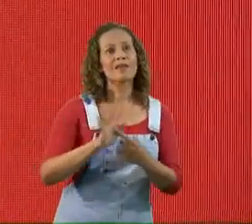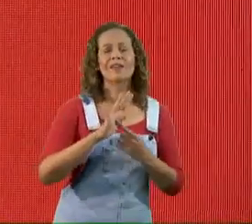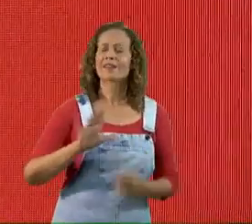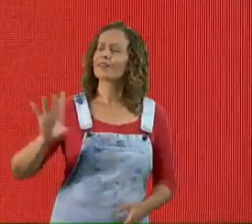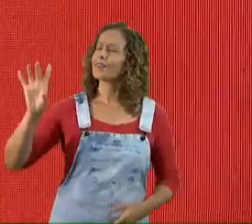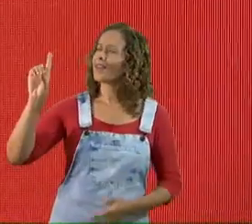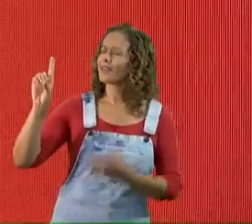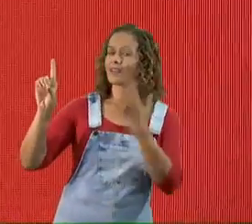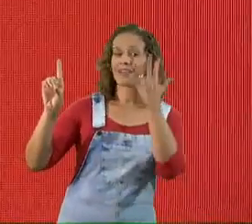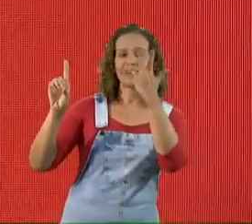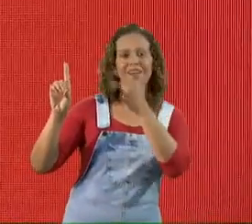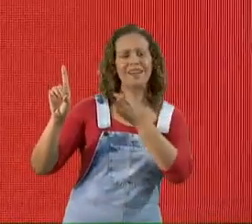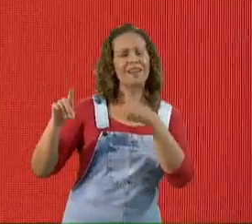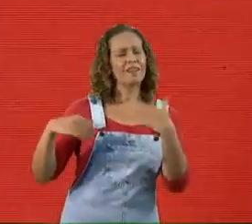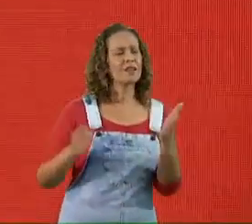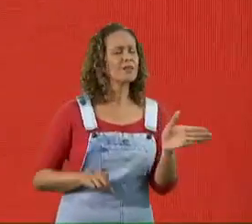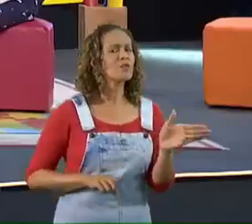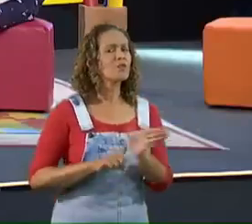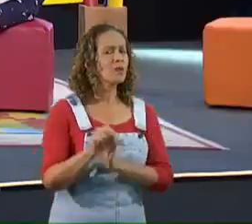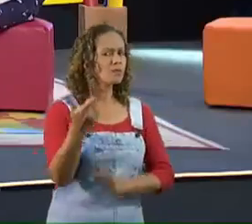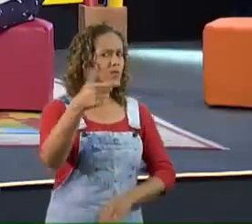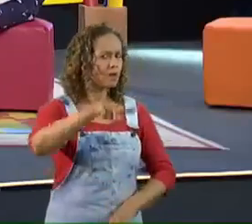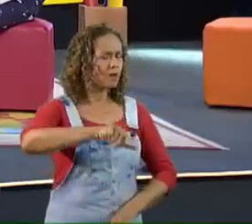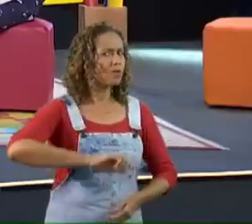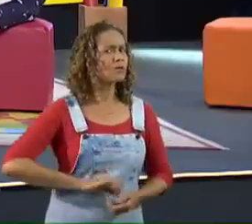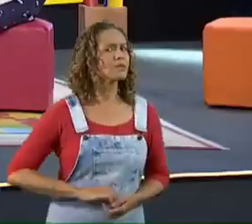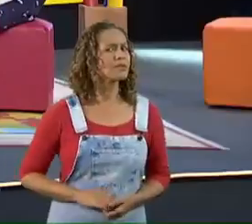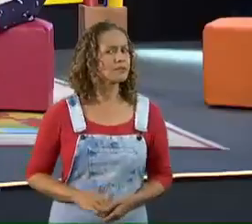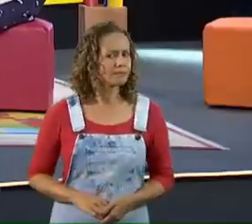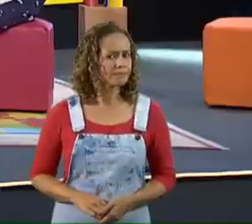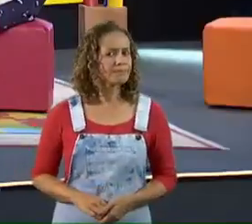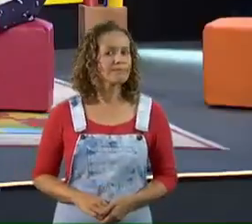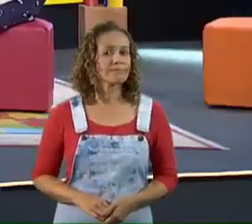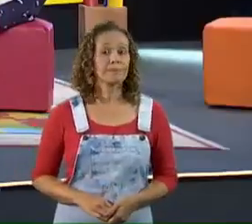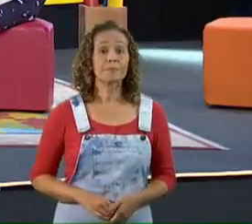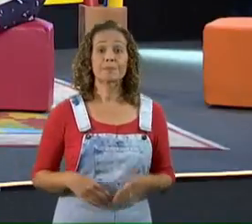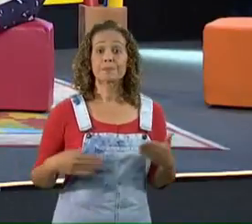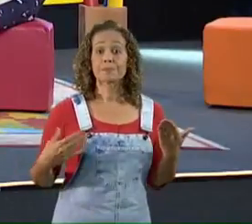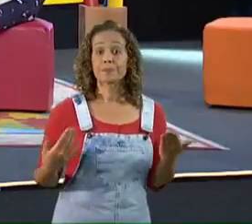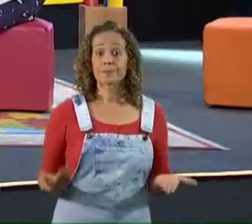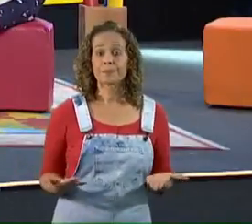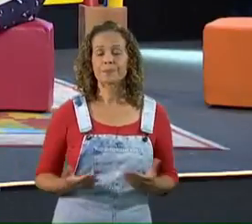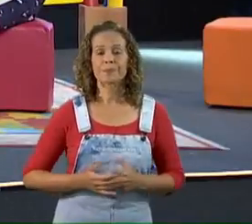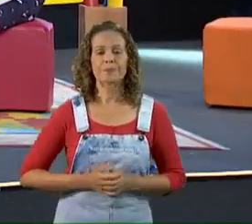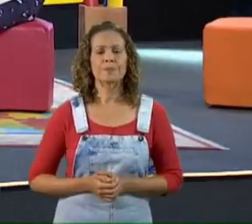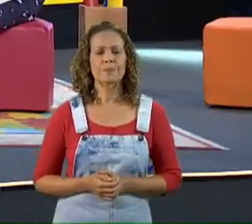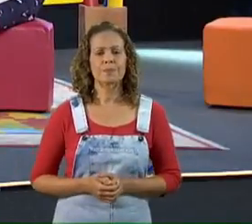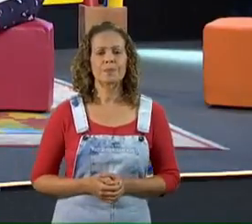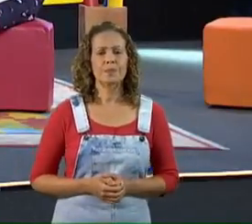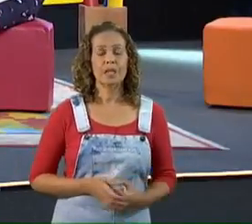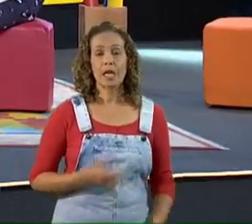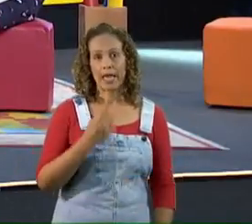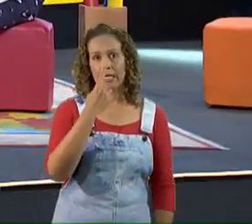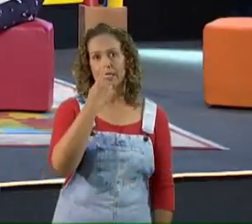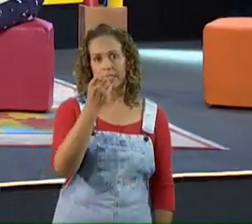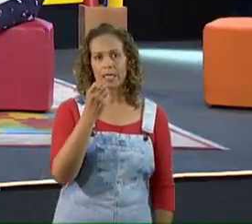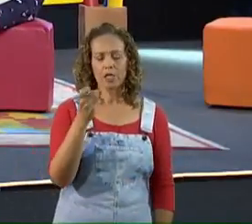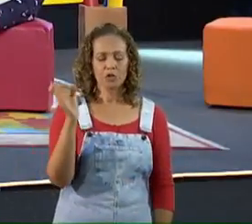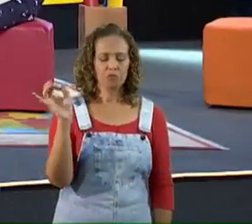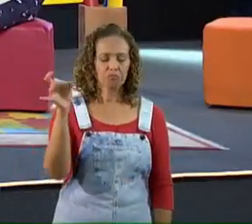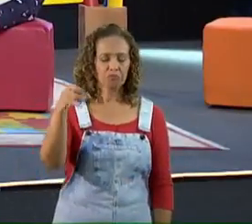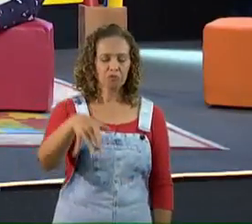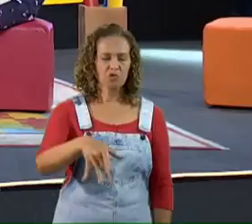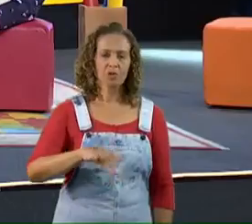Deus. Então, deixa eu te fazer outra pergunta. Esse lixo, se eu jogá-lo no chão,